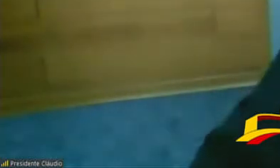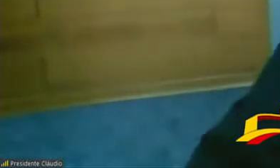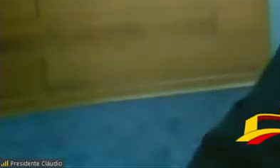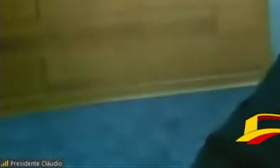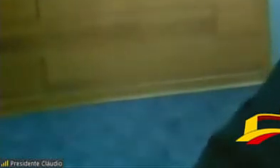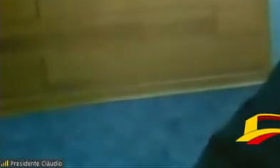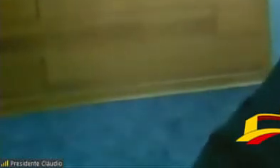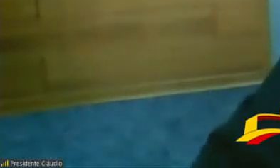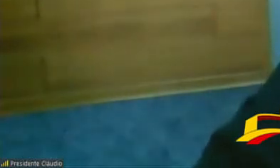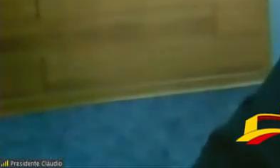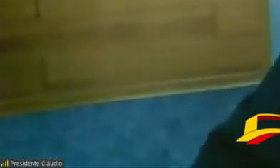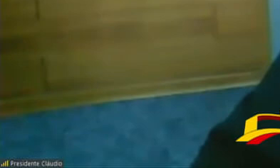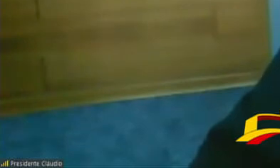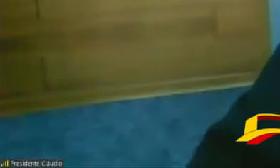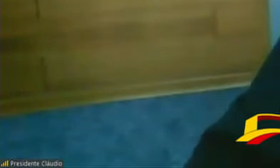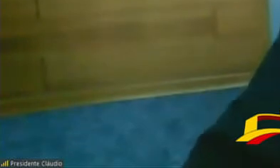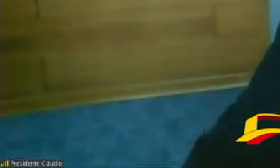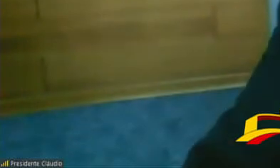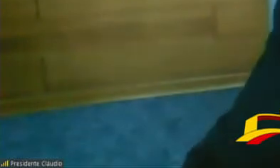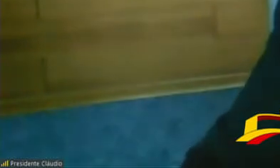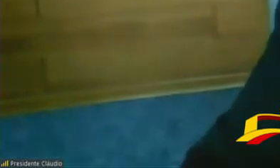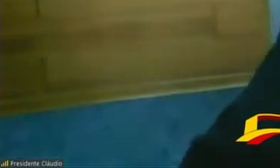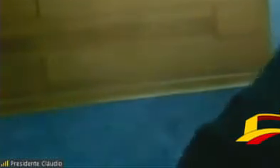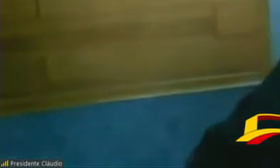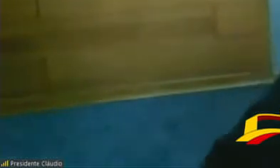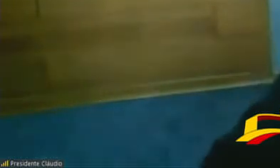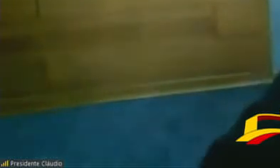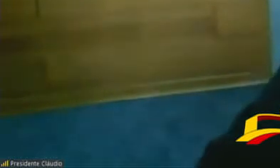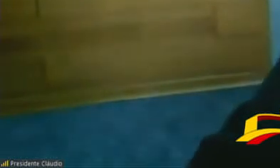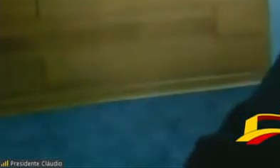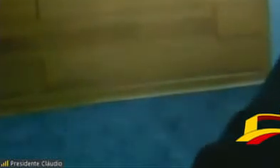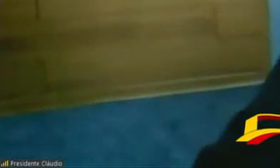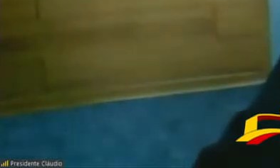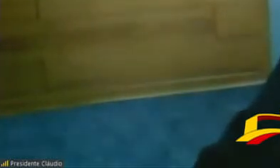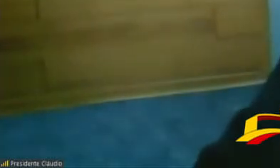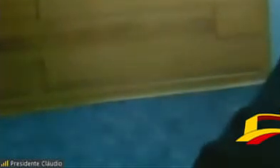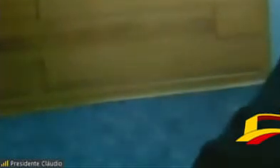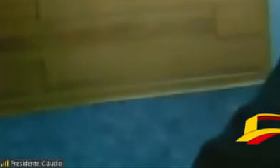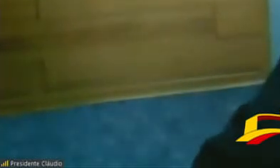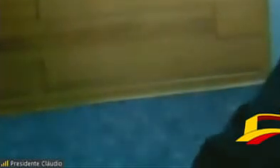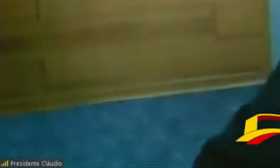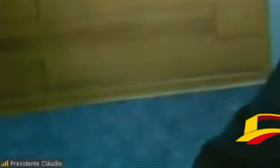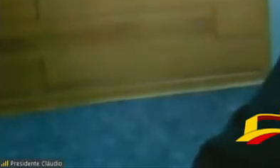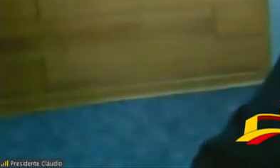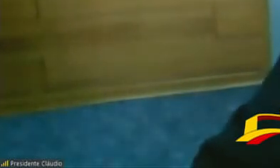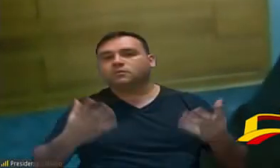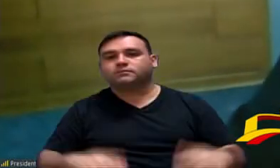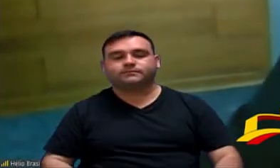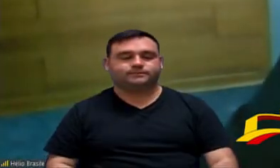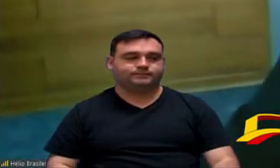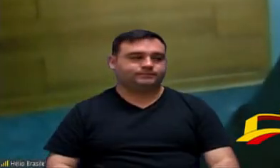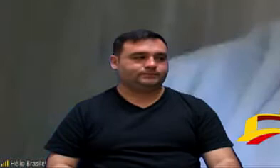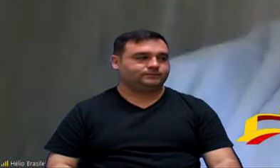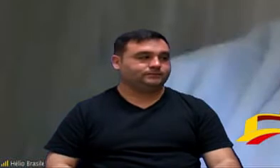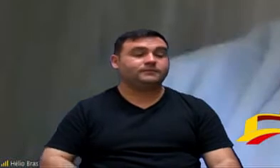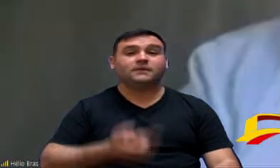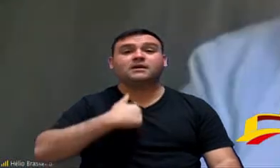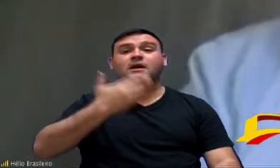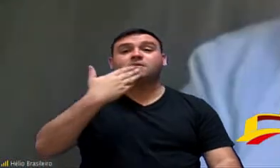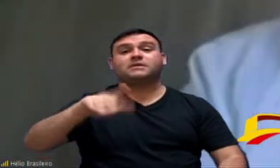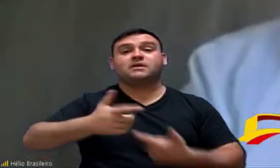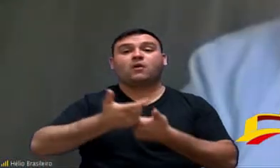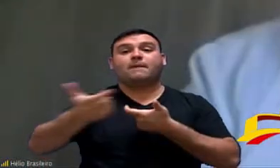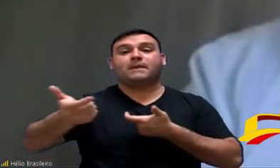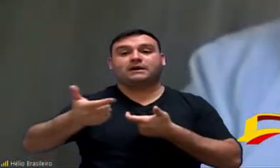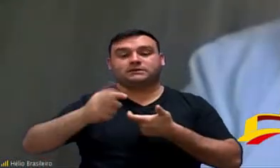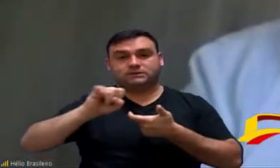Vossa Excelência, vereador Hélio Brasileiro, vai falar em aparte ou é questão de ordem, por favor? Eu pedi para falar em